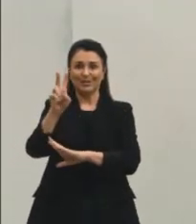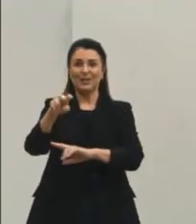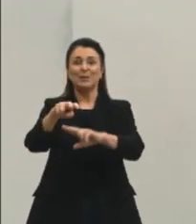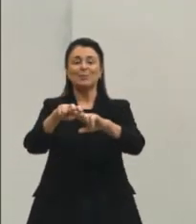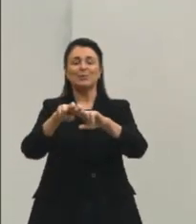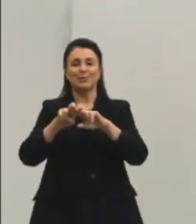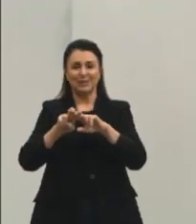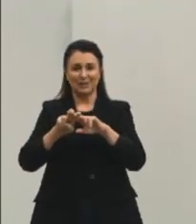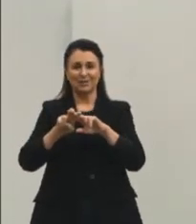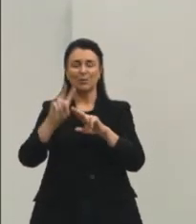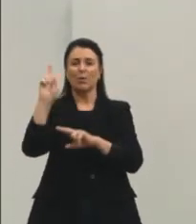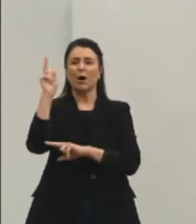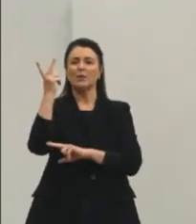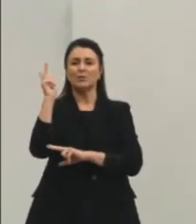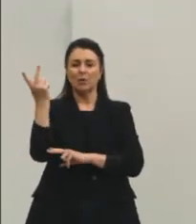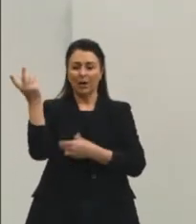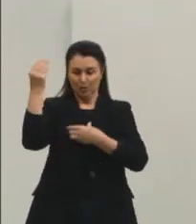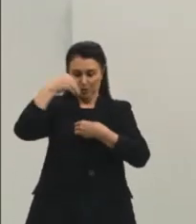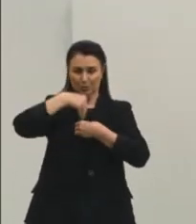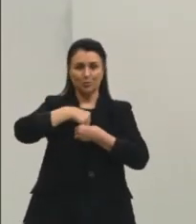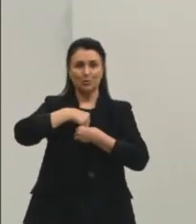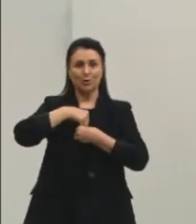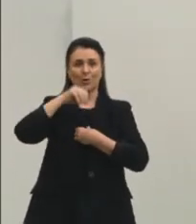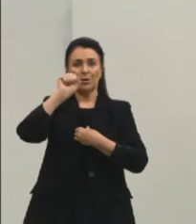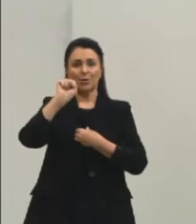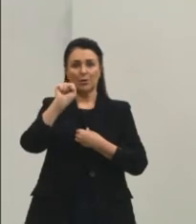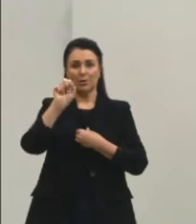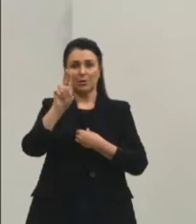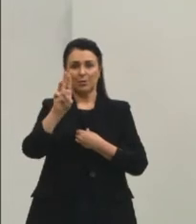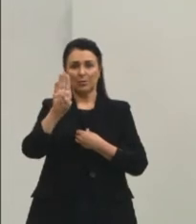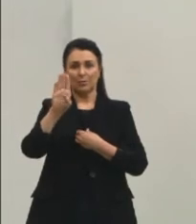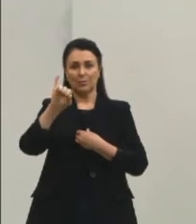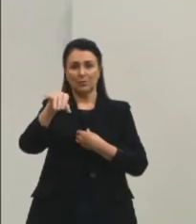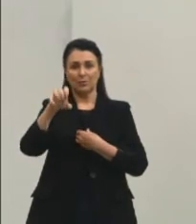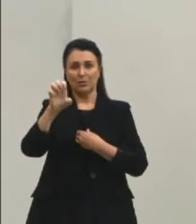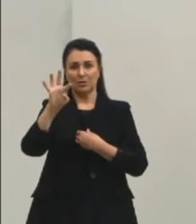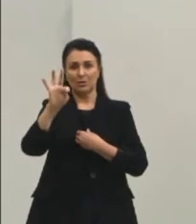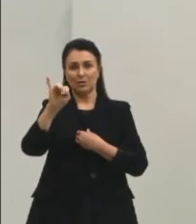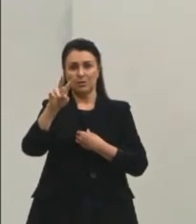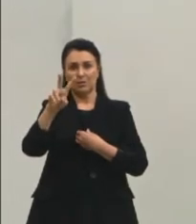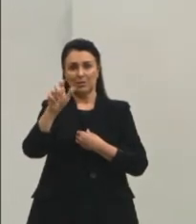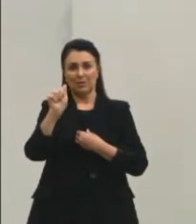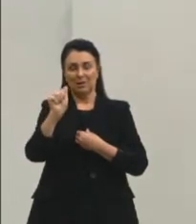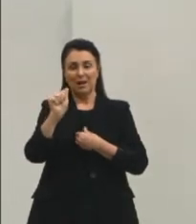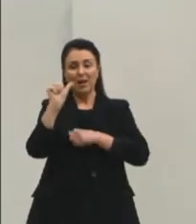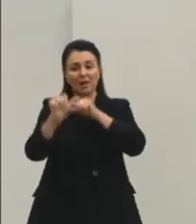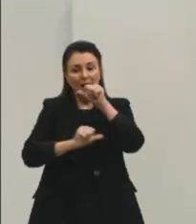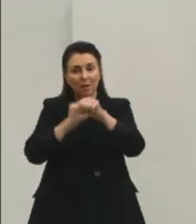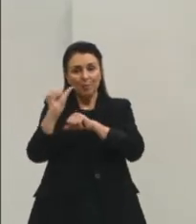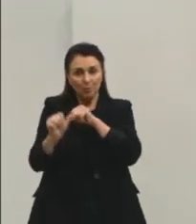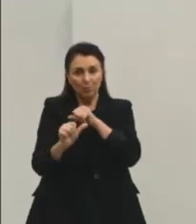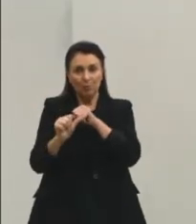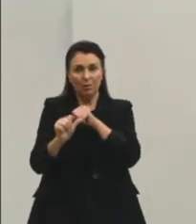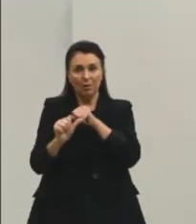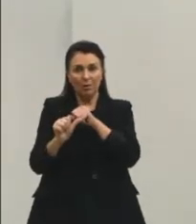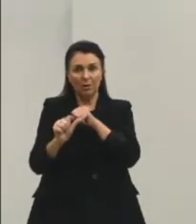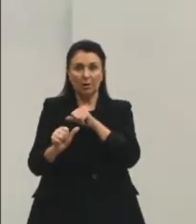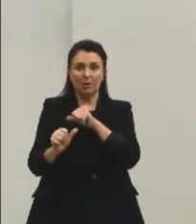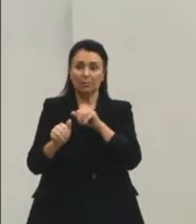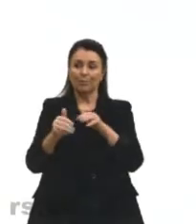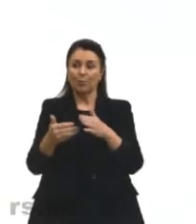subjetiva ela muda de acordo com os valores e com a cultura da pessoa que está e quando